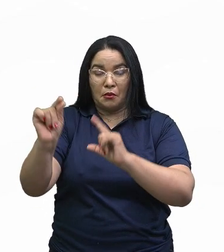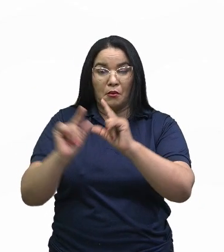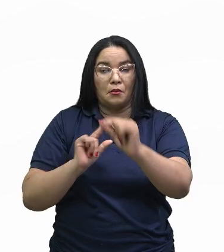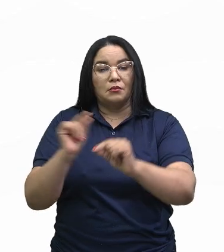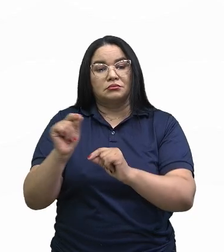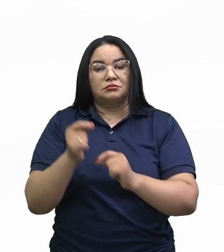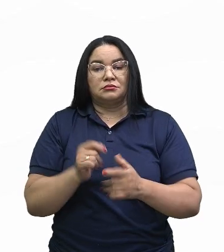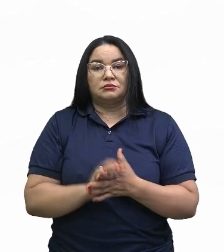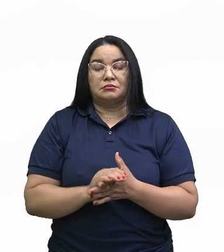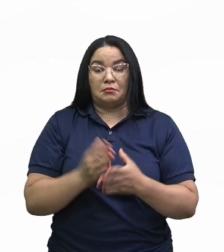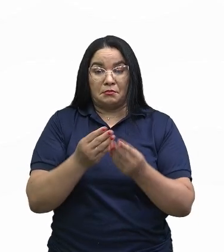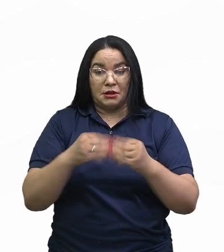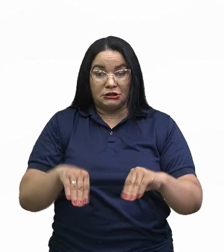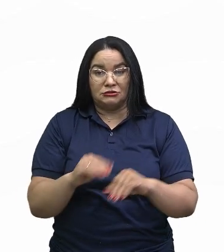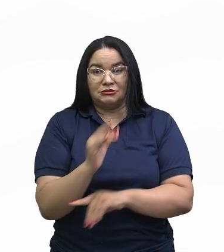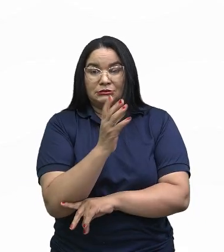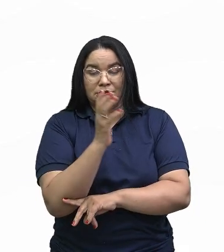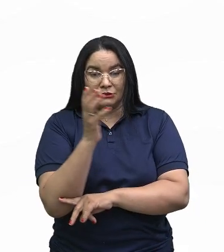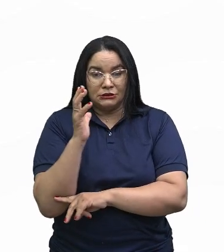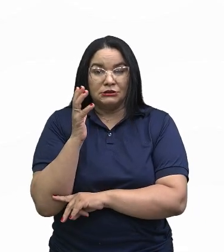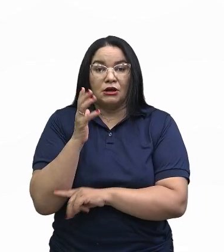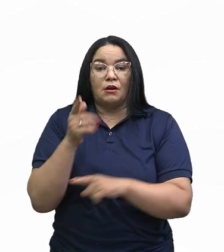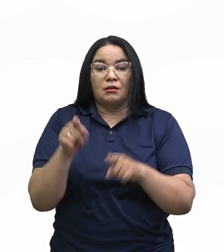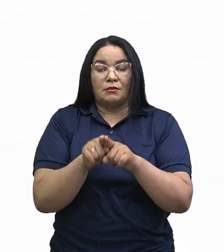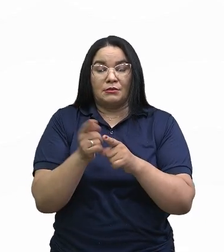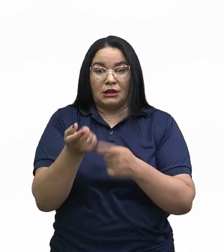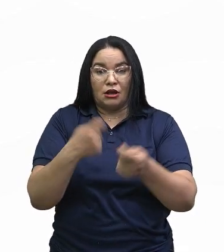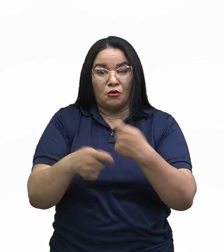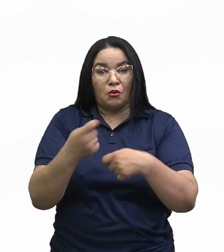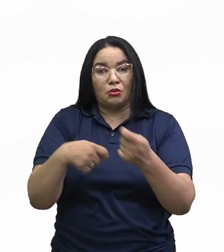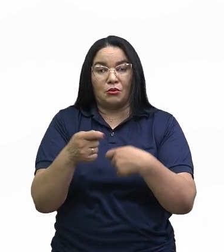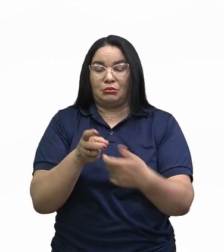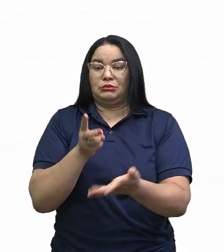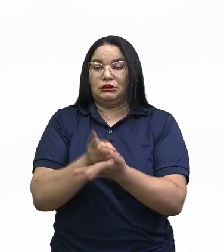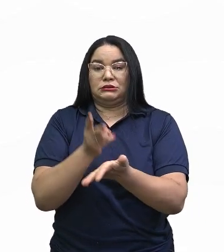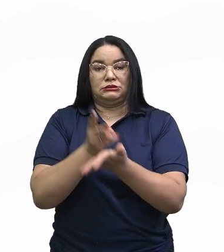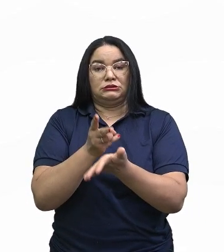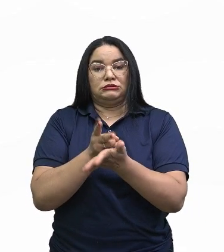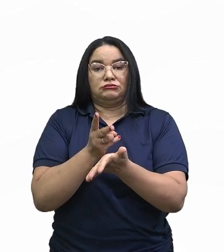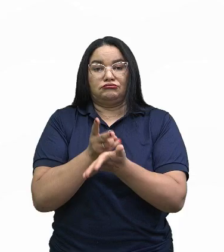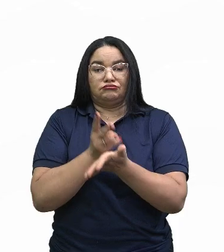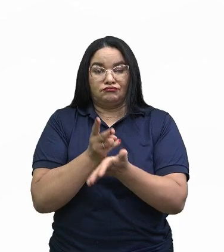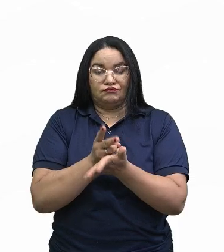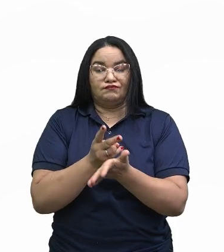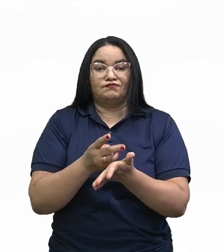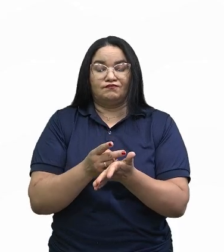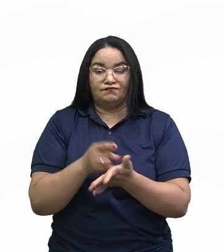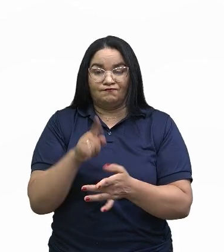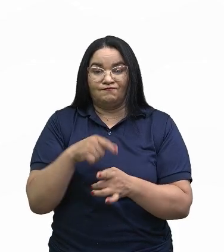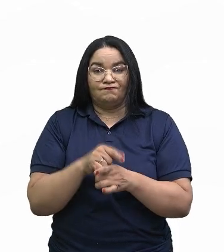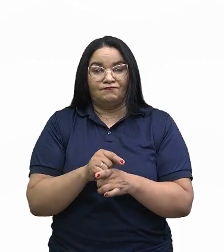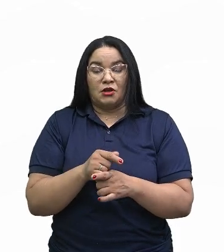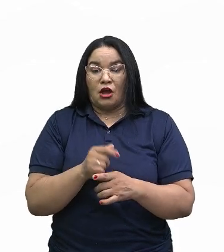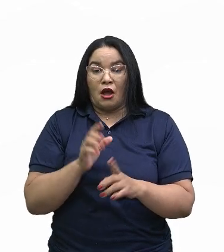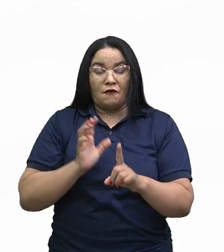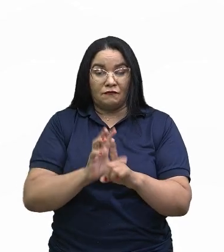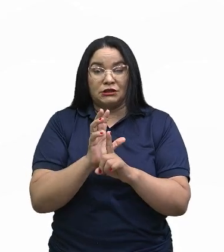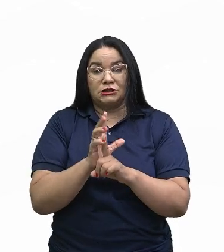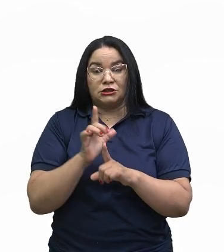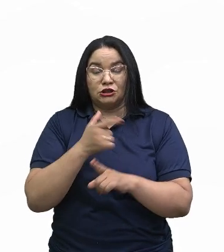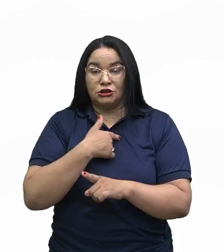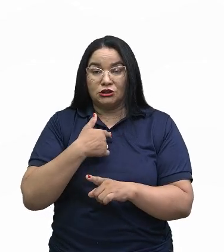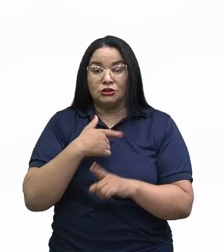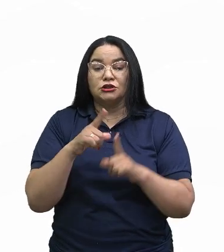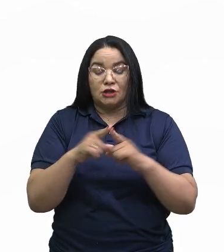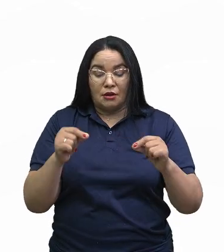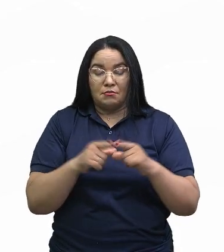Tivemos prejuízos ambientais, econômicos duradouros, e claro, isso afetou não só o Japão ali como um